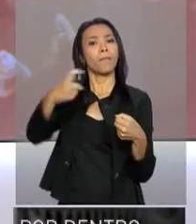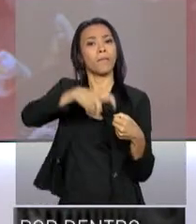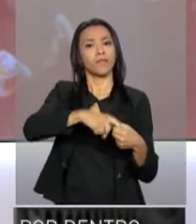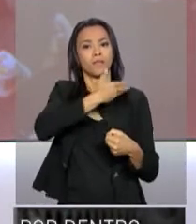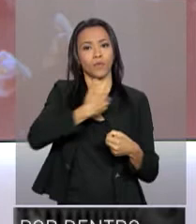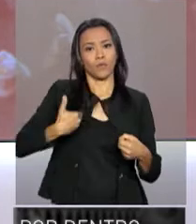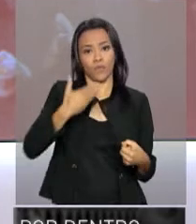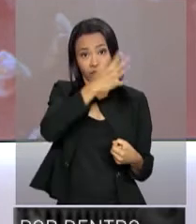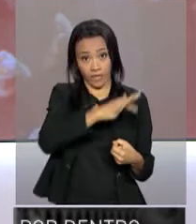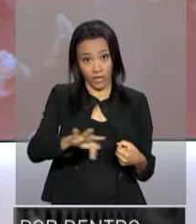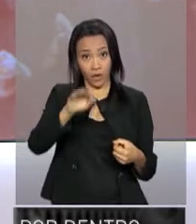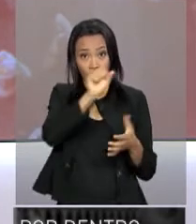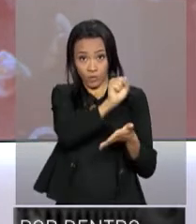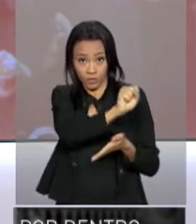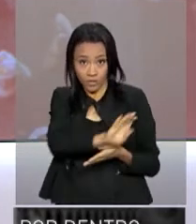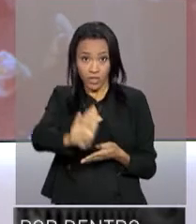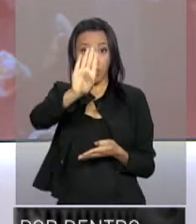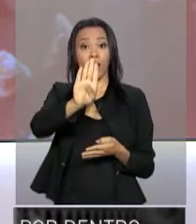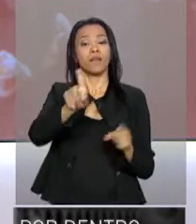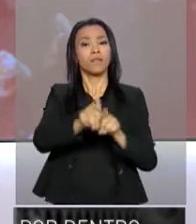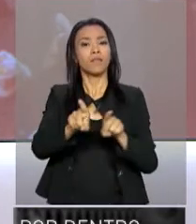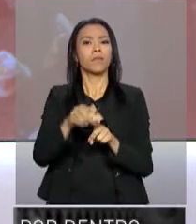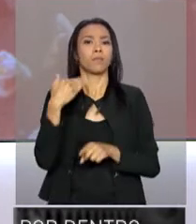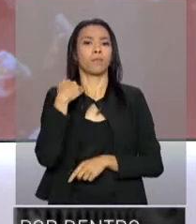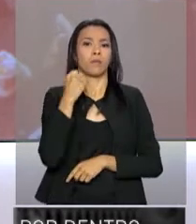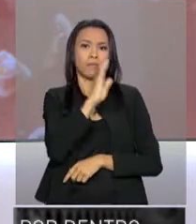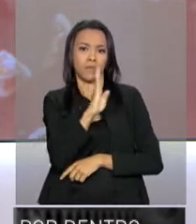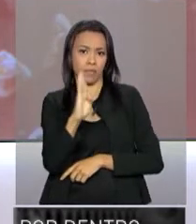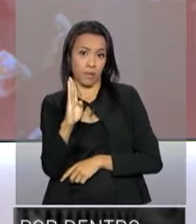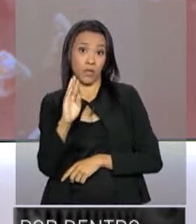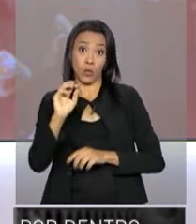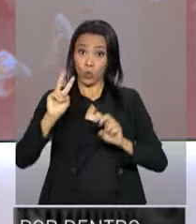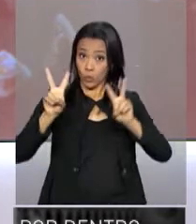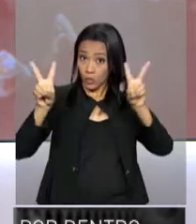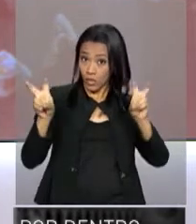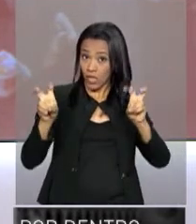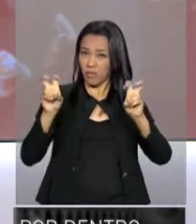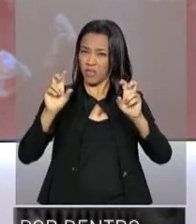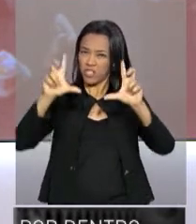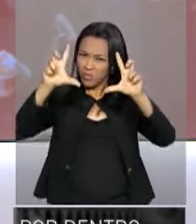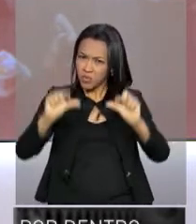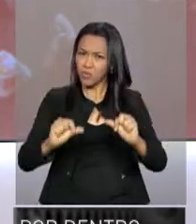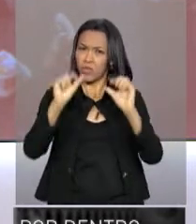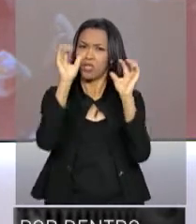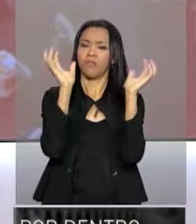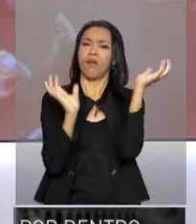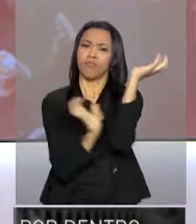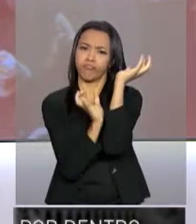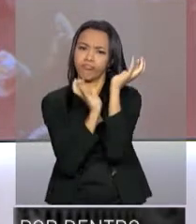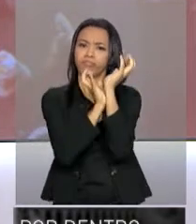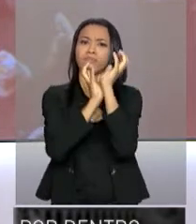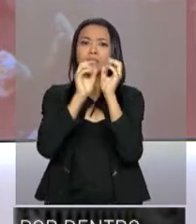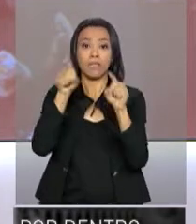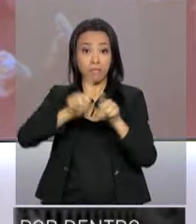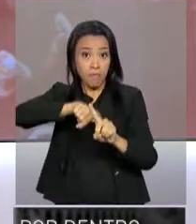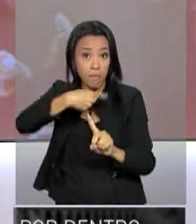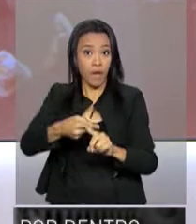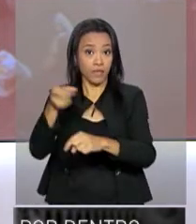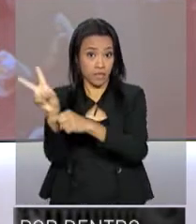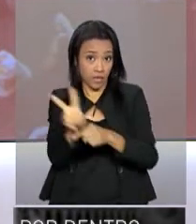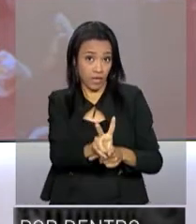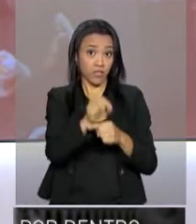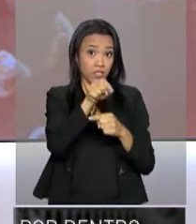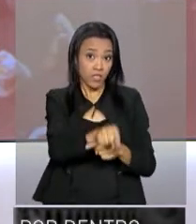governo federal com o Sebrae e o Banco do Brasil. Com o lema Menos Burocracia e Mais Crédito, essa parceria quer dar